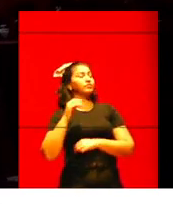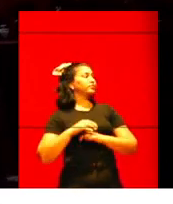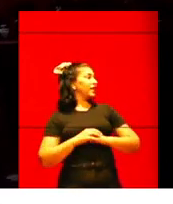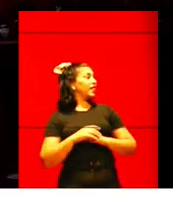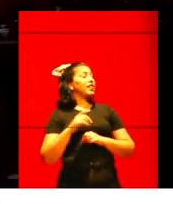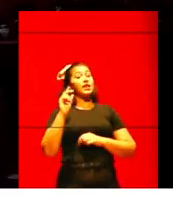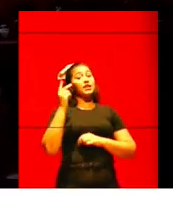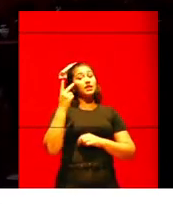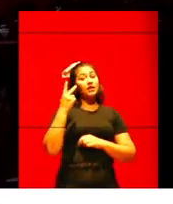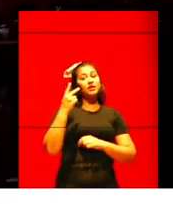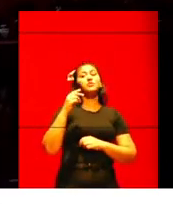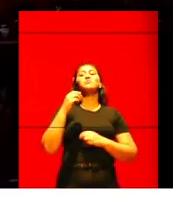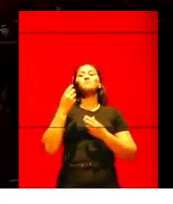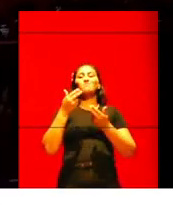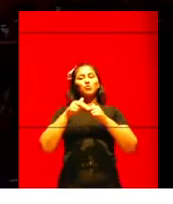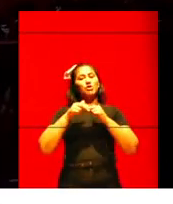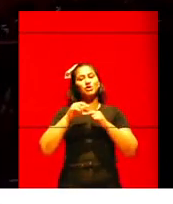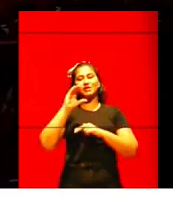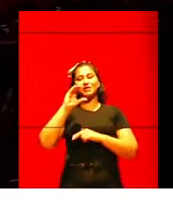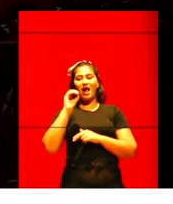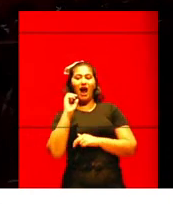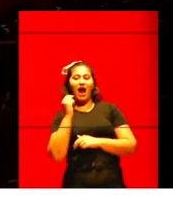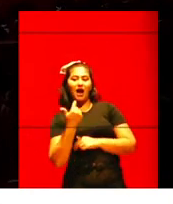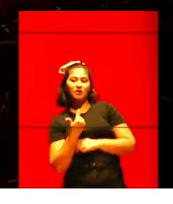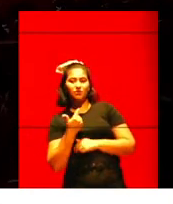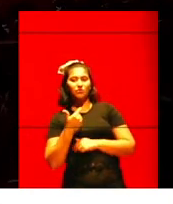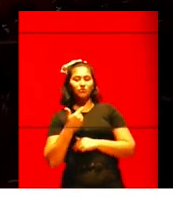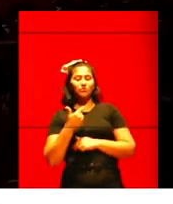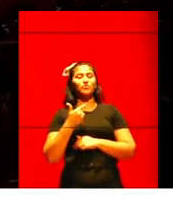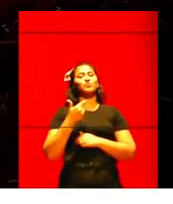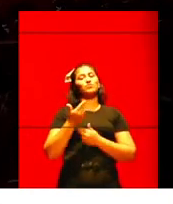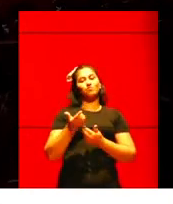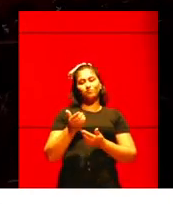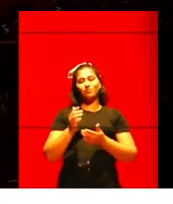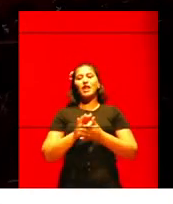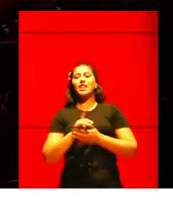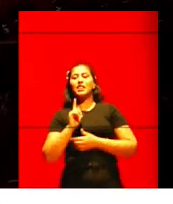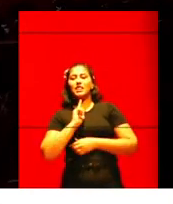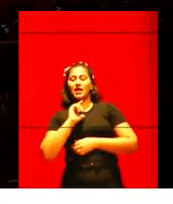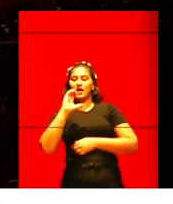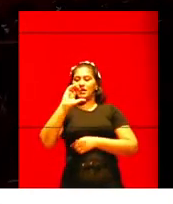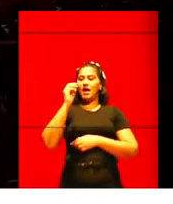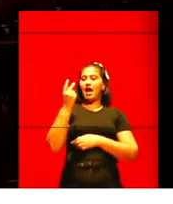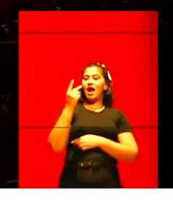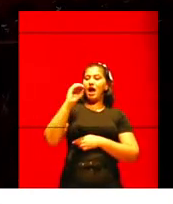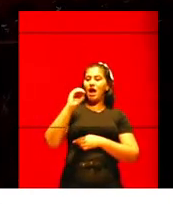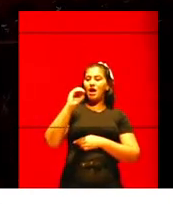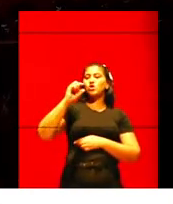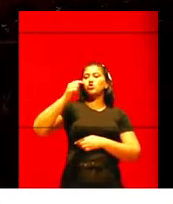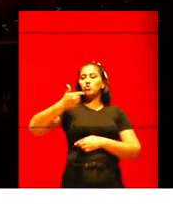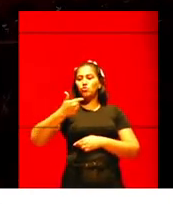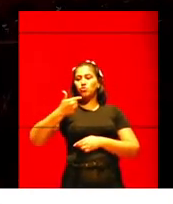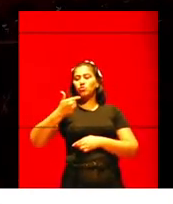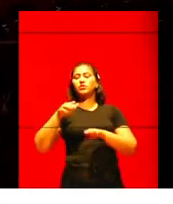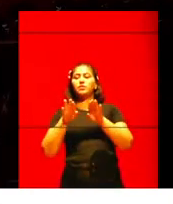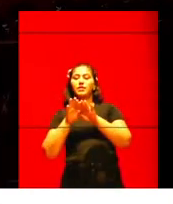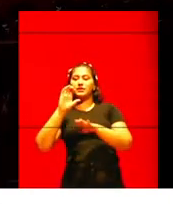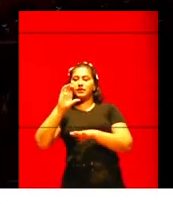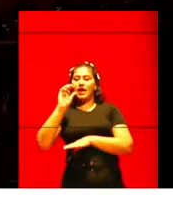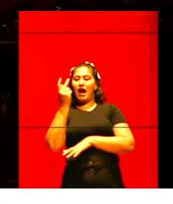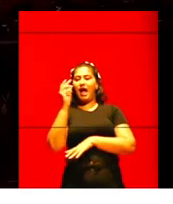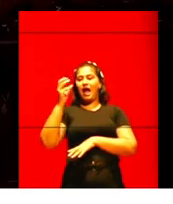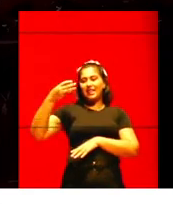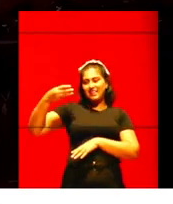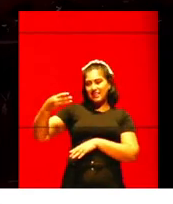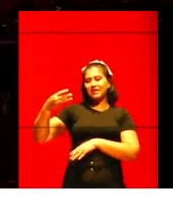tem CH2. O outro também CH2, CH2 e CH3. Ou